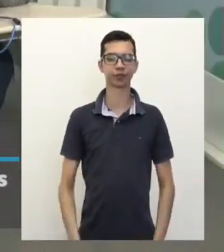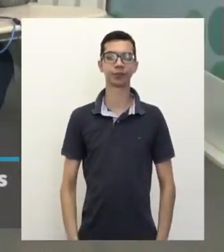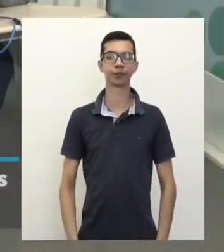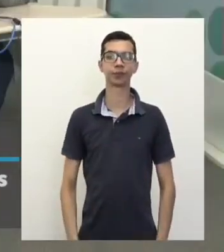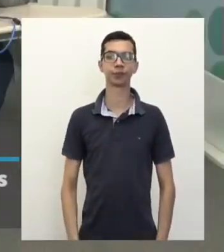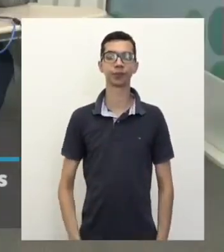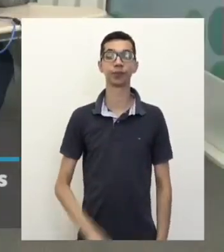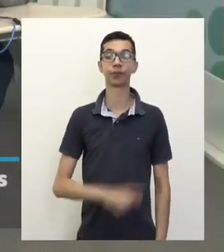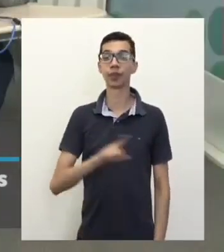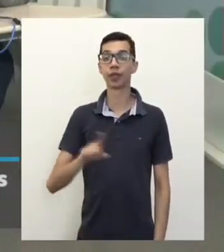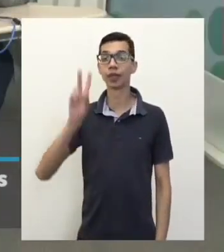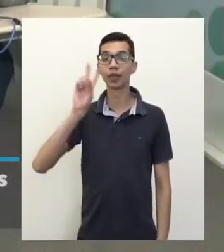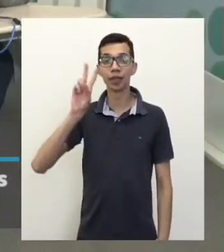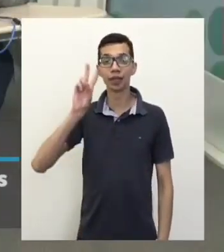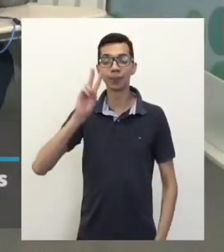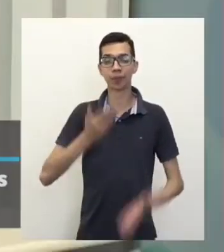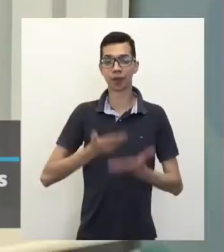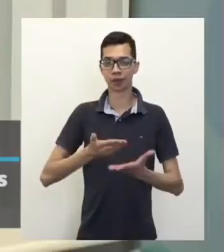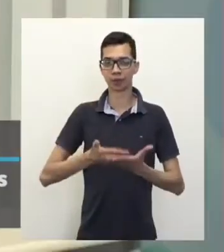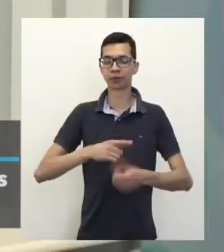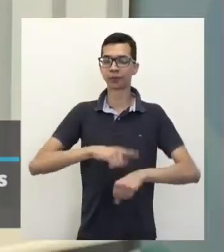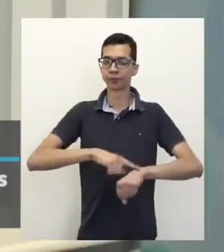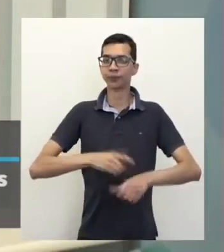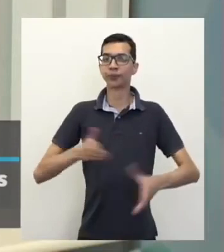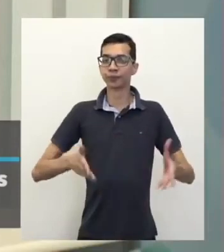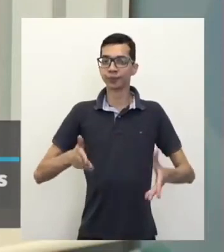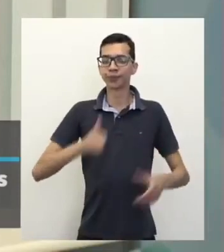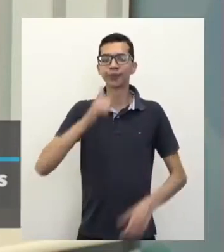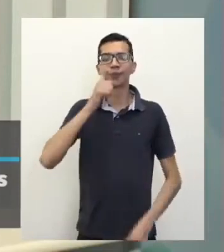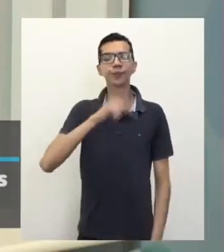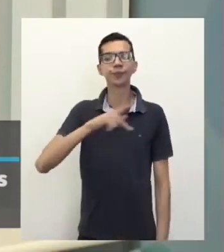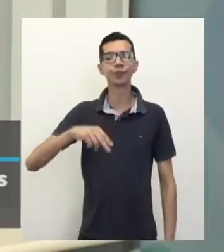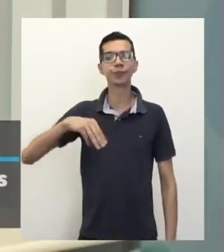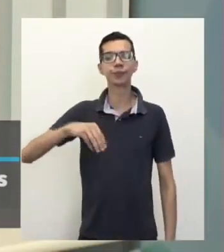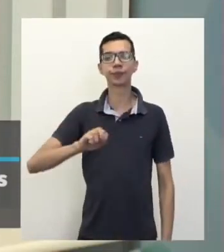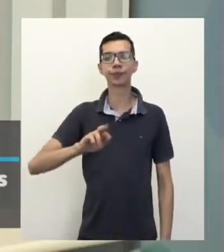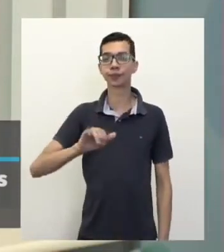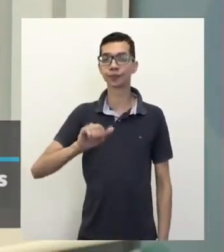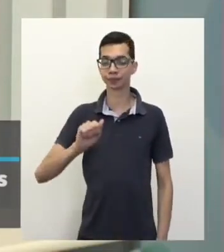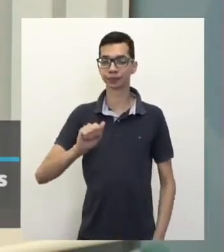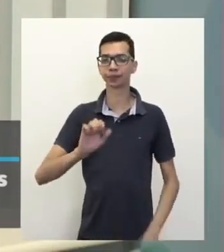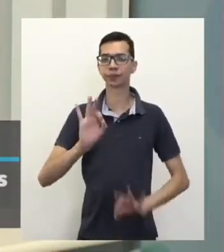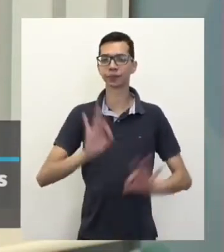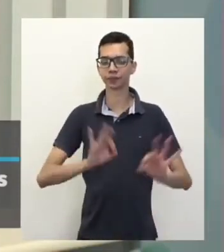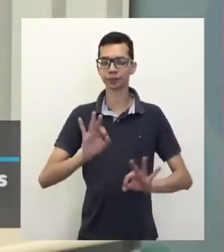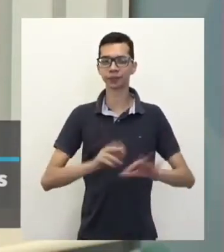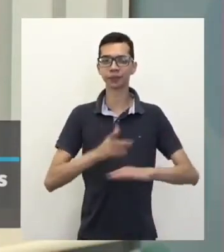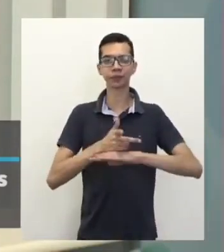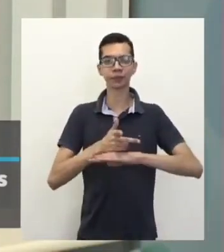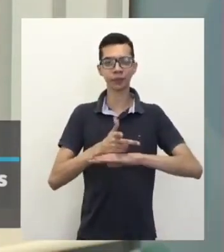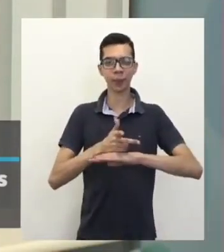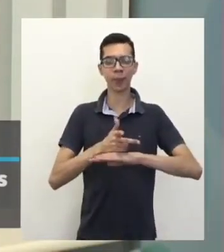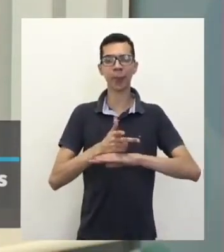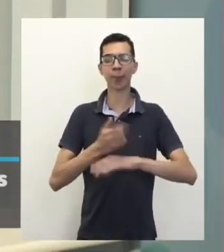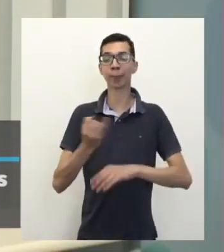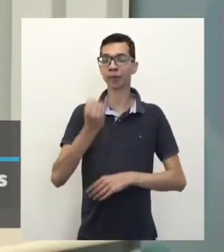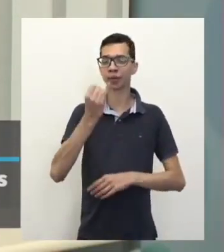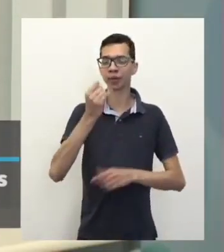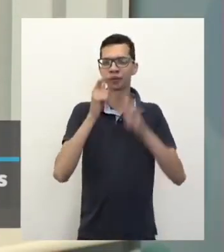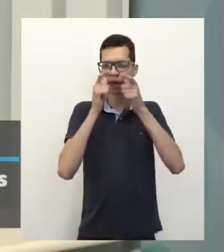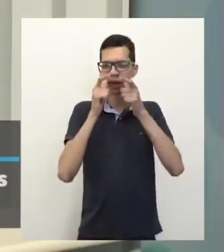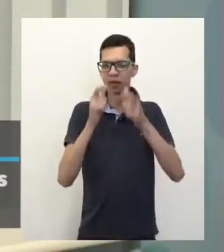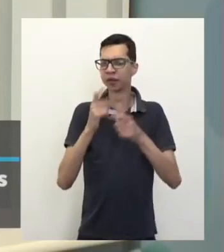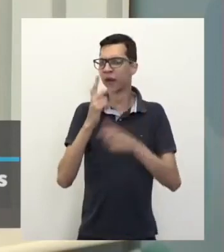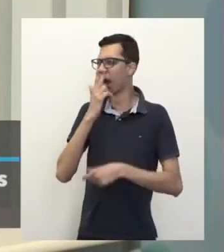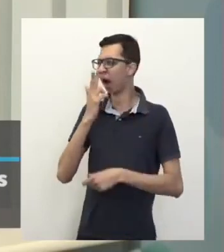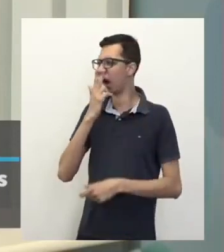no decorrer das aulas aqui, a professora Mariana preparou um vídeo muito interessante, acho que, se eu não me engano, acho que foi no